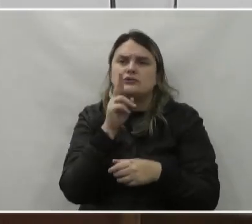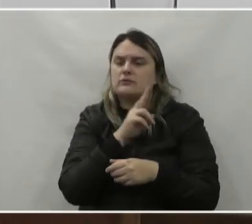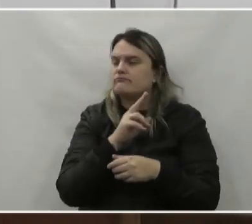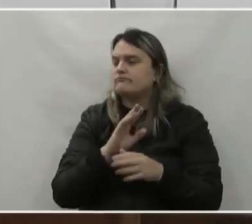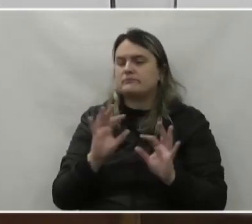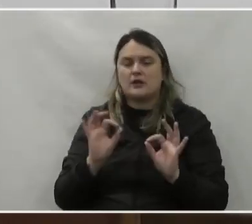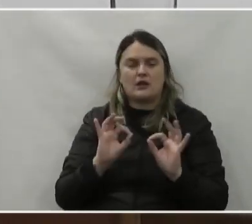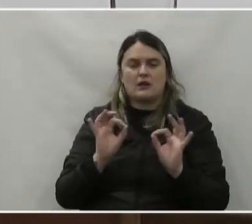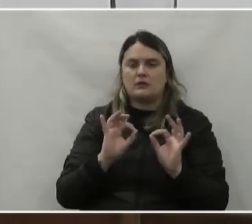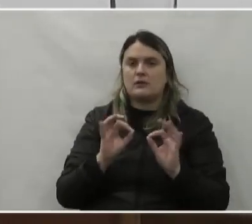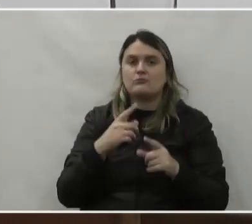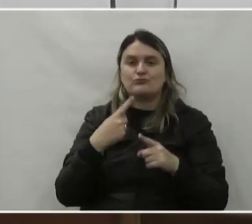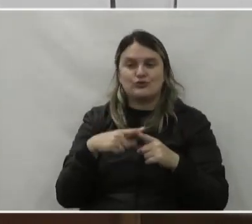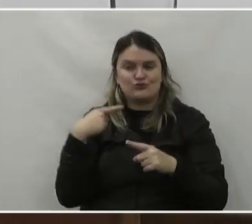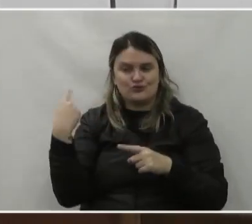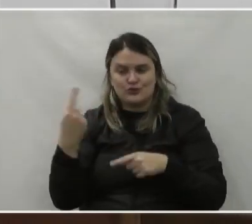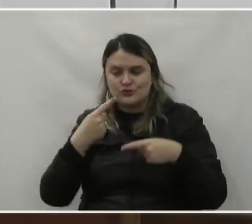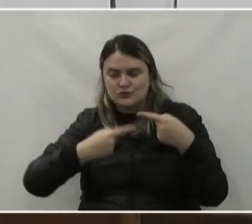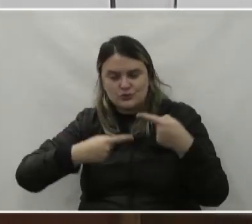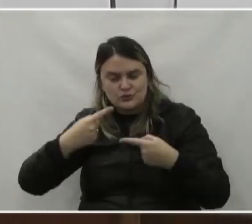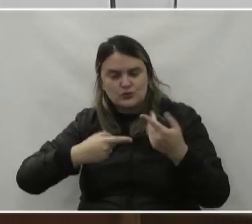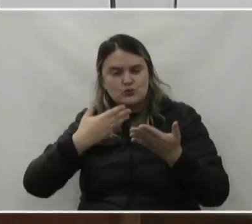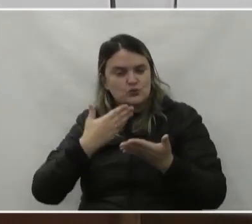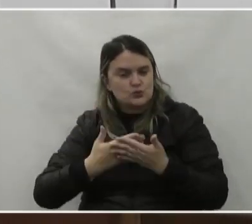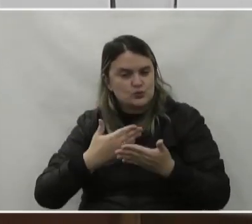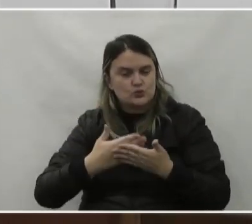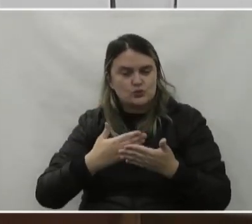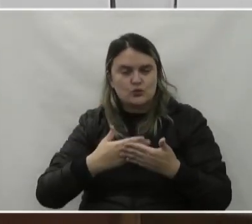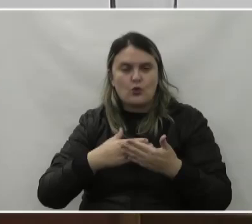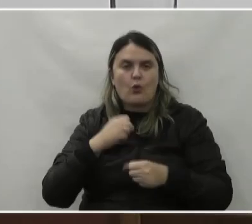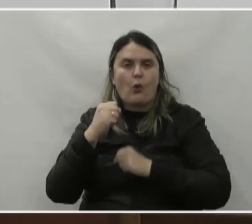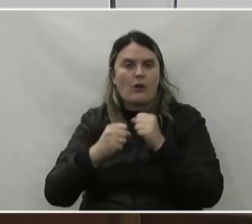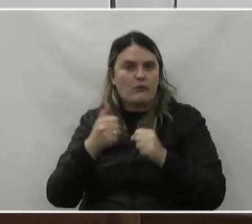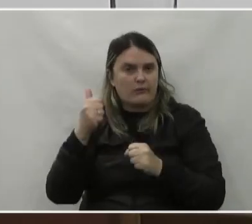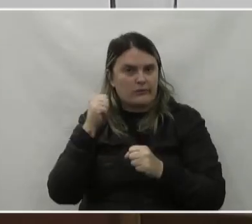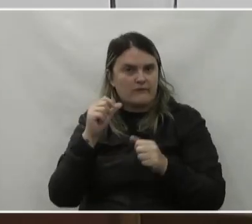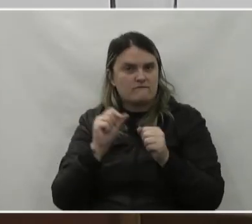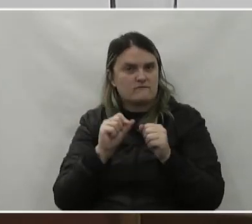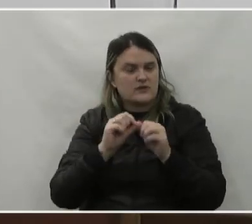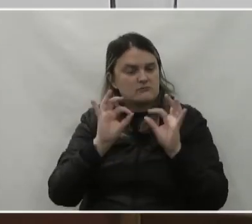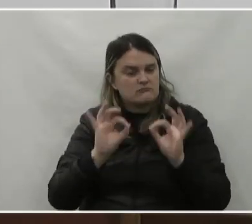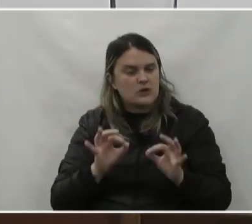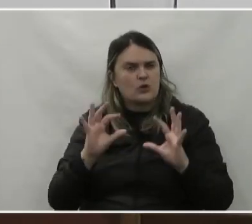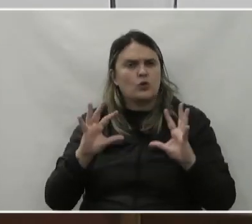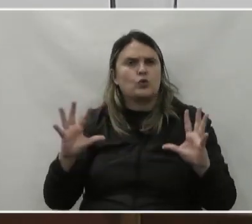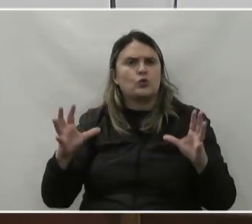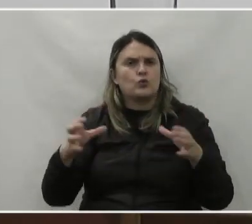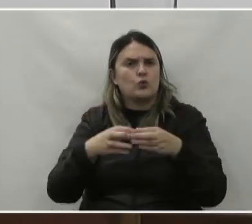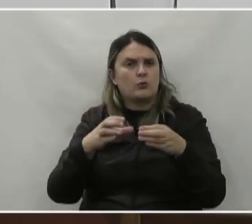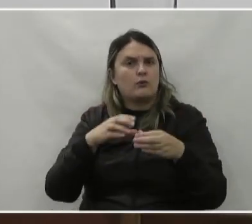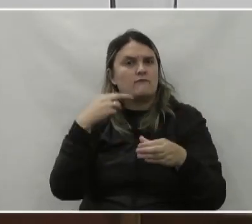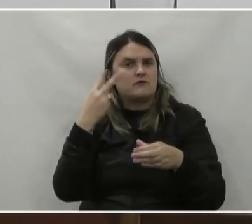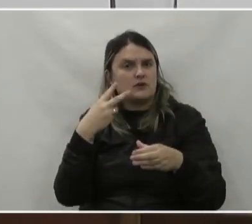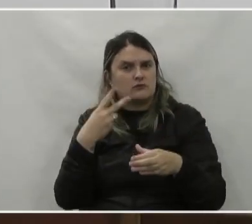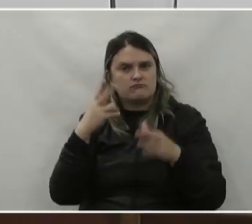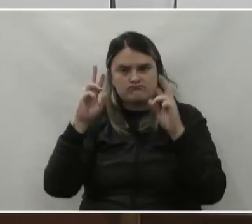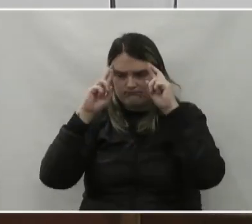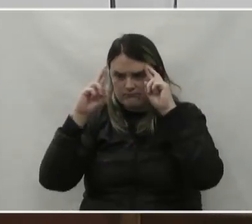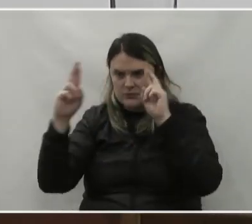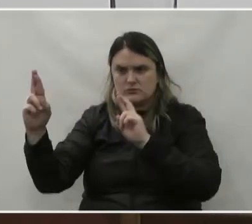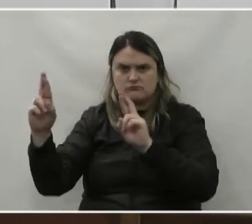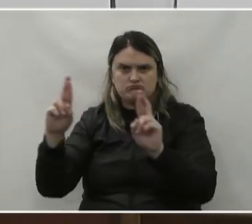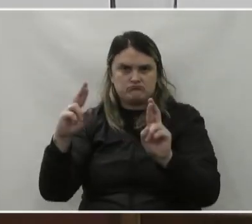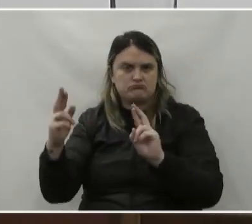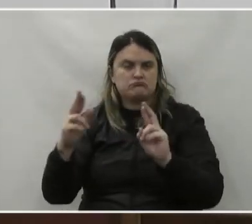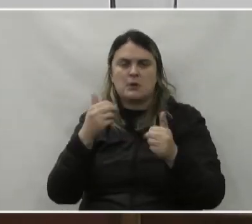teve nada disso aqui na Câmara de Vereadores, tá? Todos os vereadores foram respeitados, dúvidas